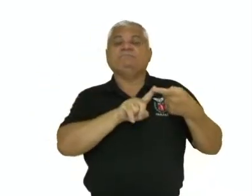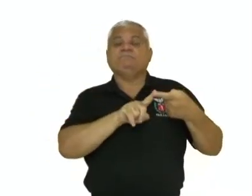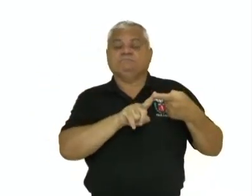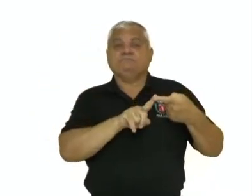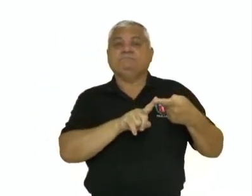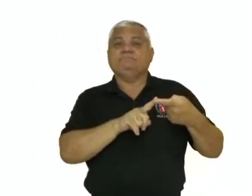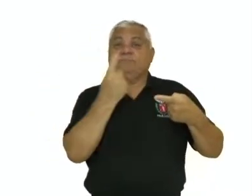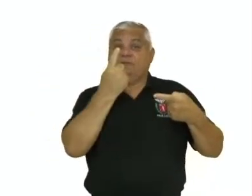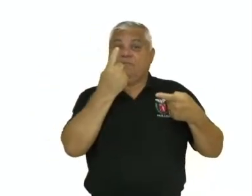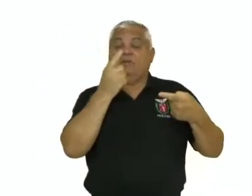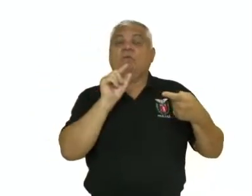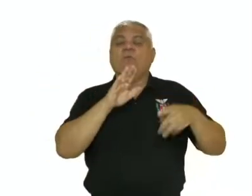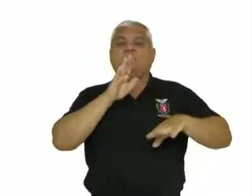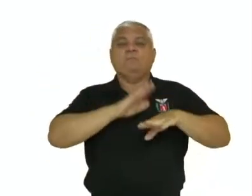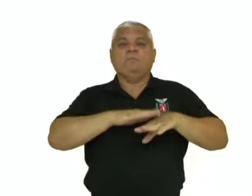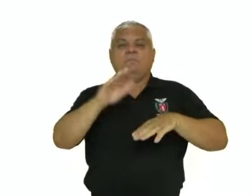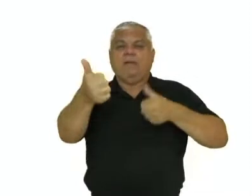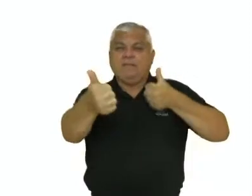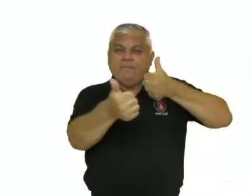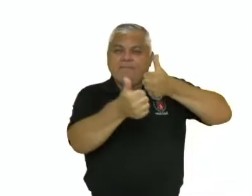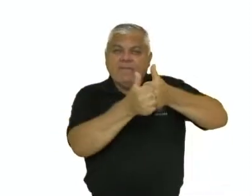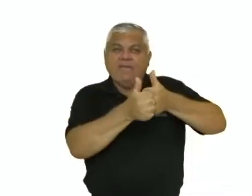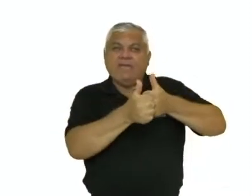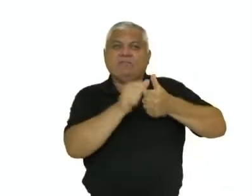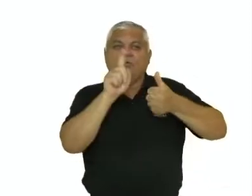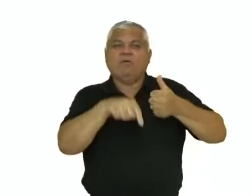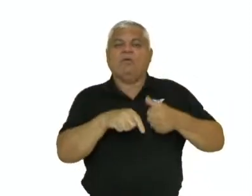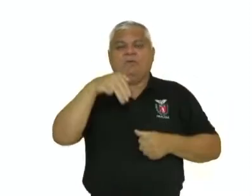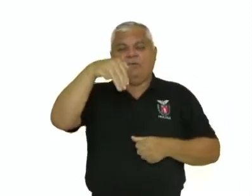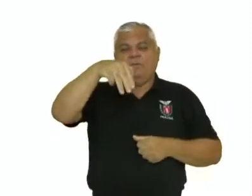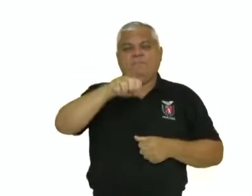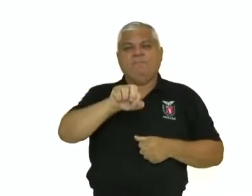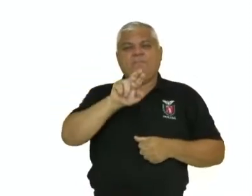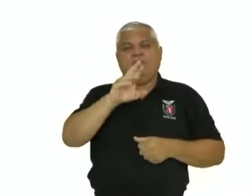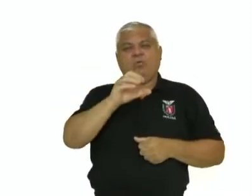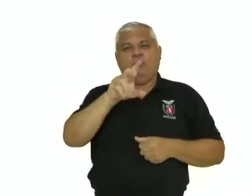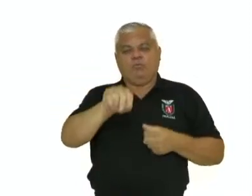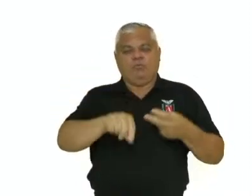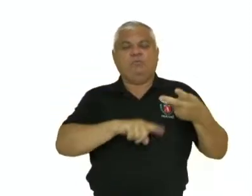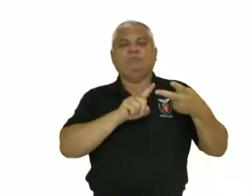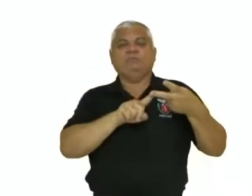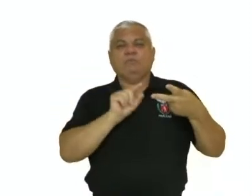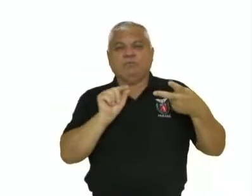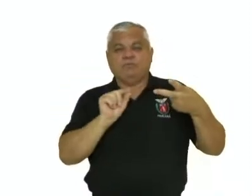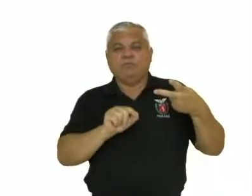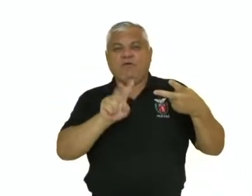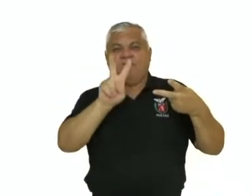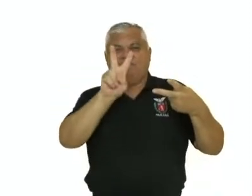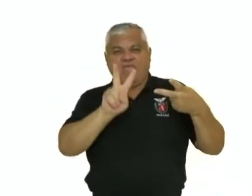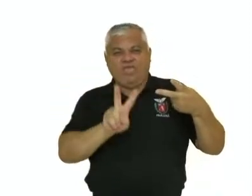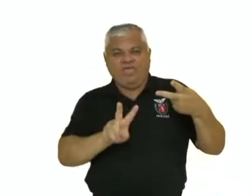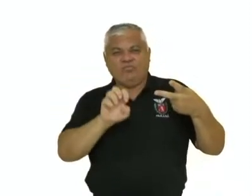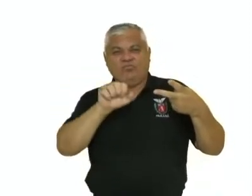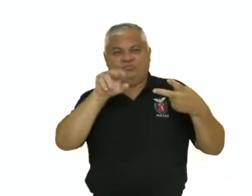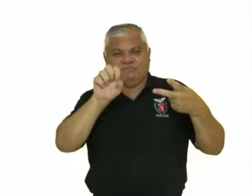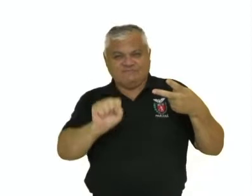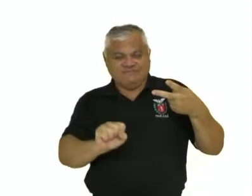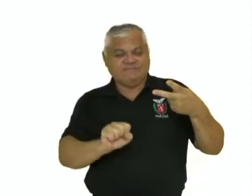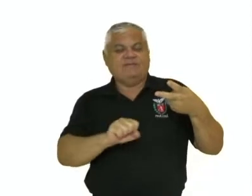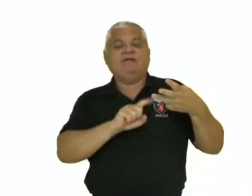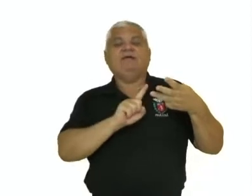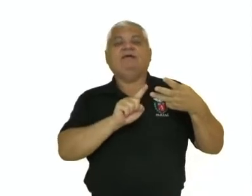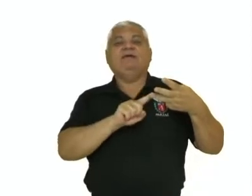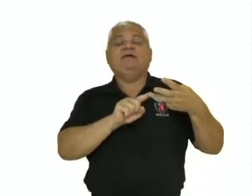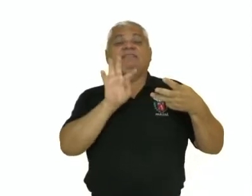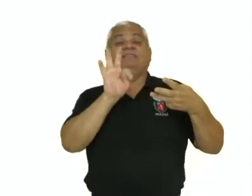número 1, nós temos o mais próximo do Sol, Mercúrio. O segundo planeta, Vênus. A Terra é o